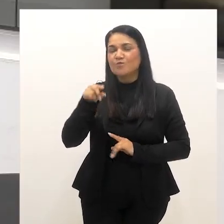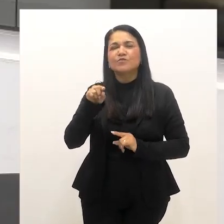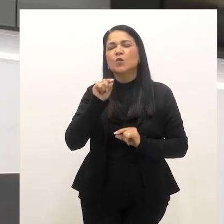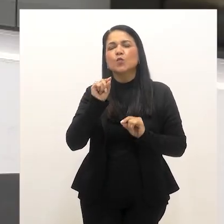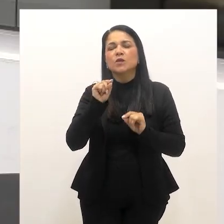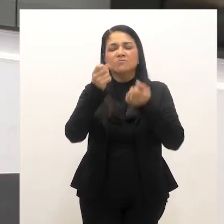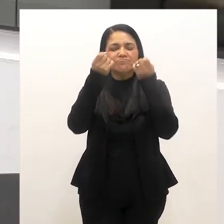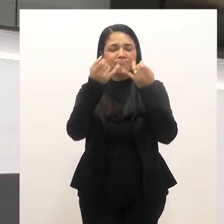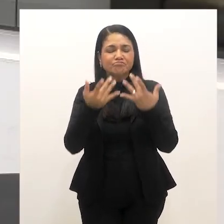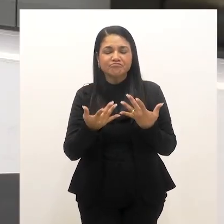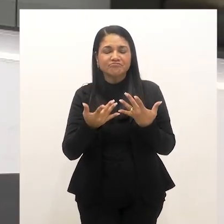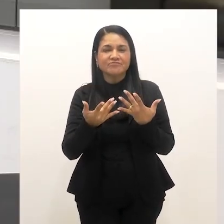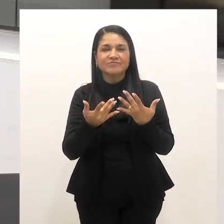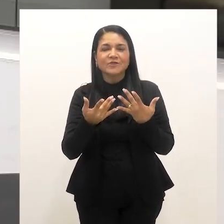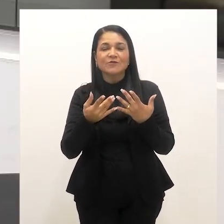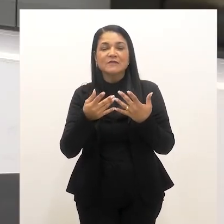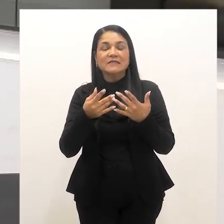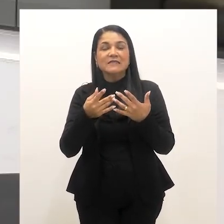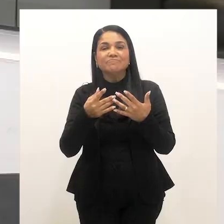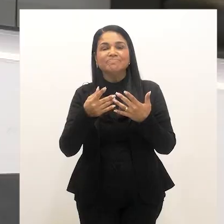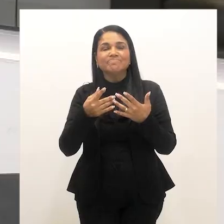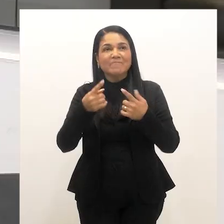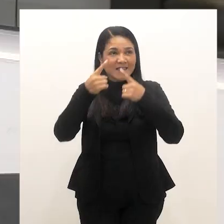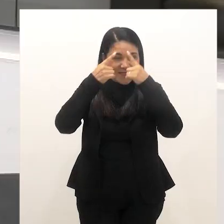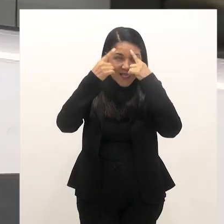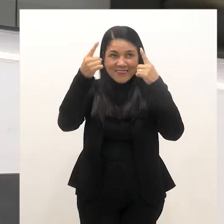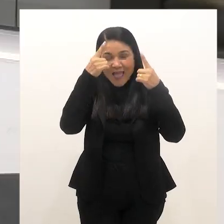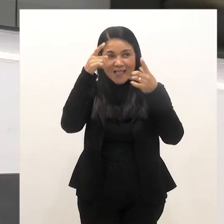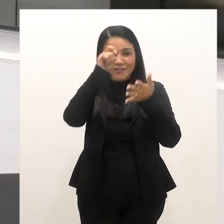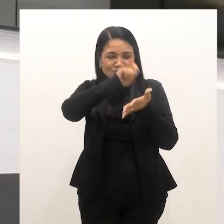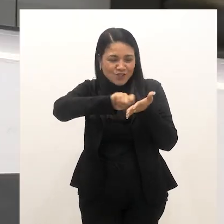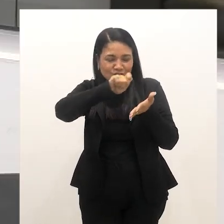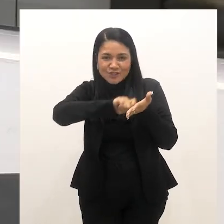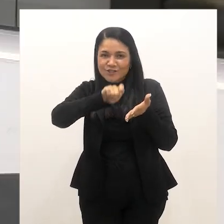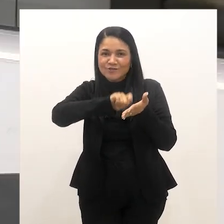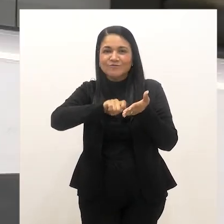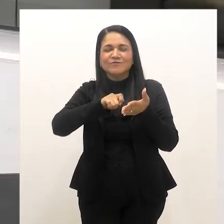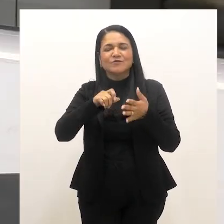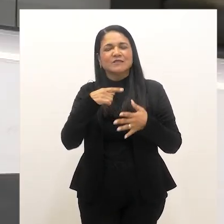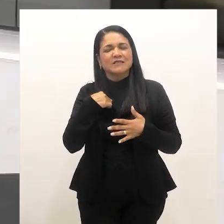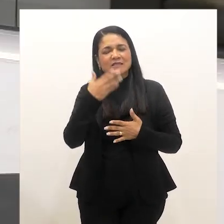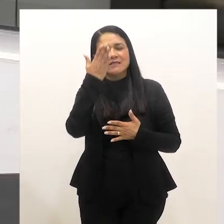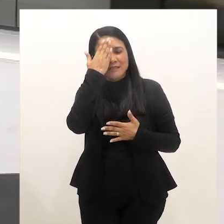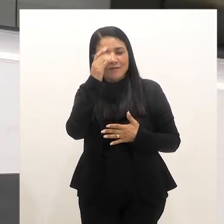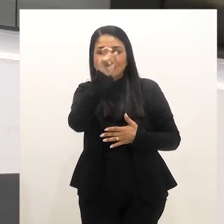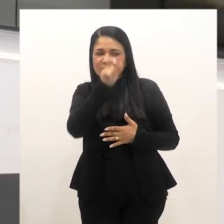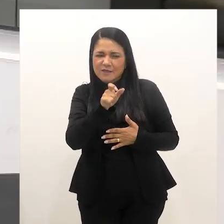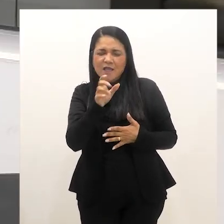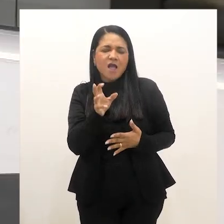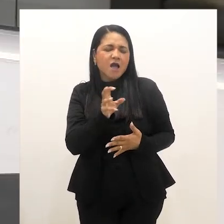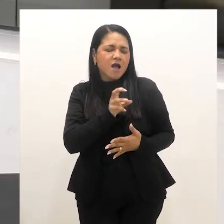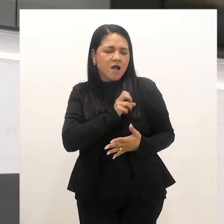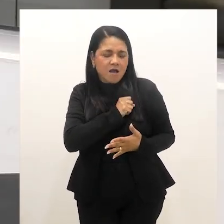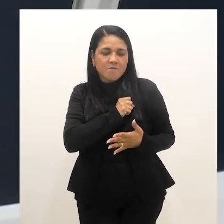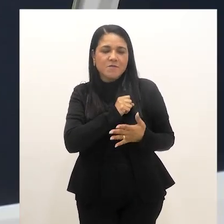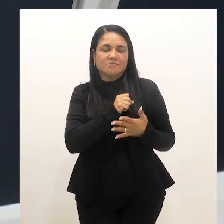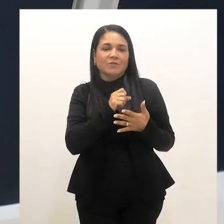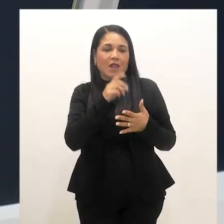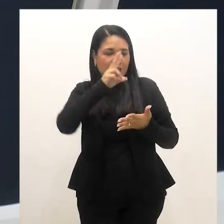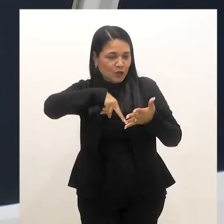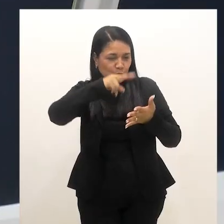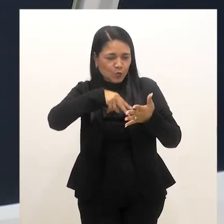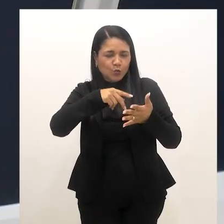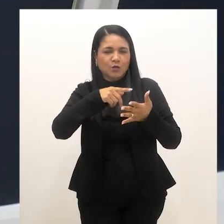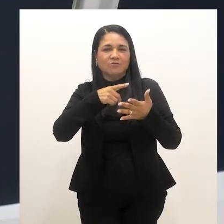fala sobre o que te fez virar escritor. Né? Eu sei que você é um cara apaixonado pela leitura desde lá os tempos dos